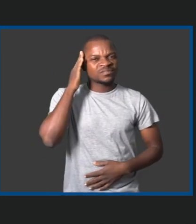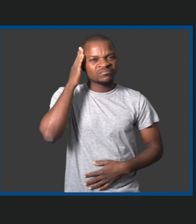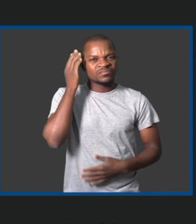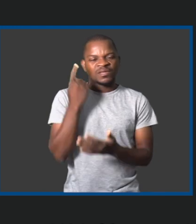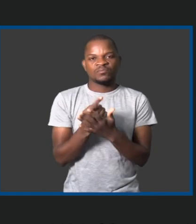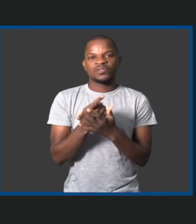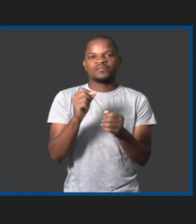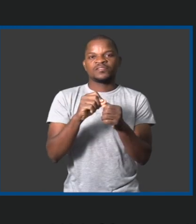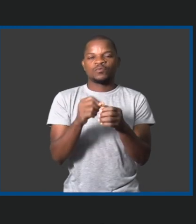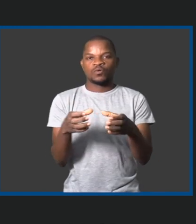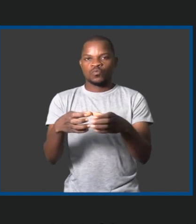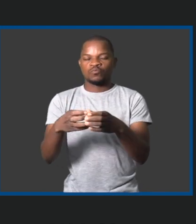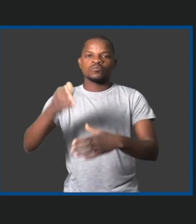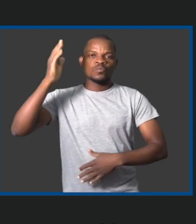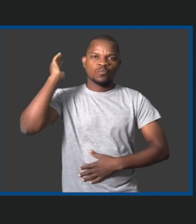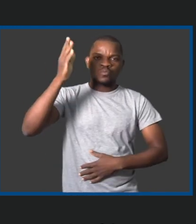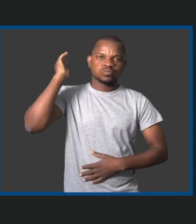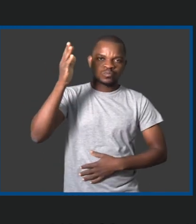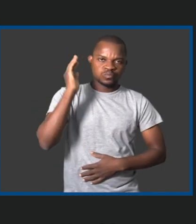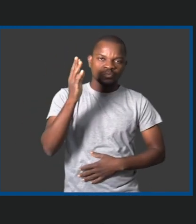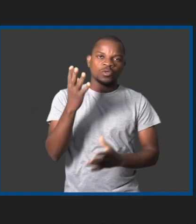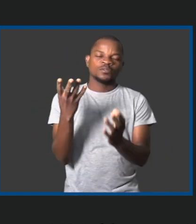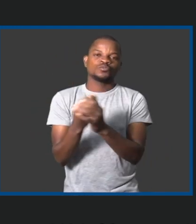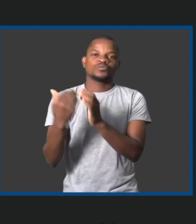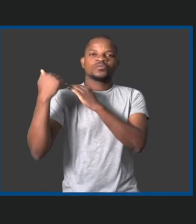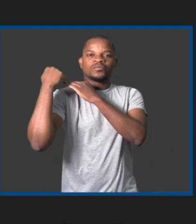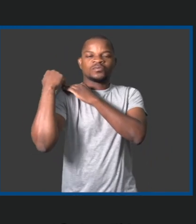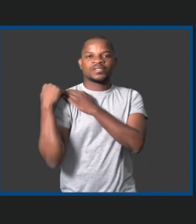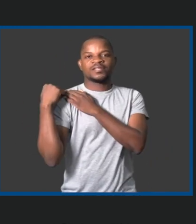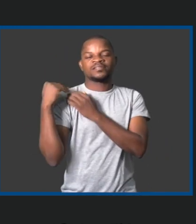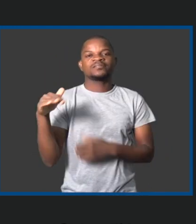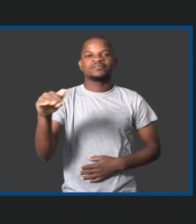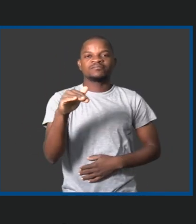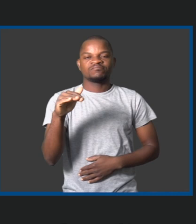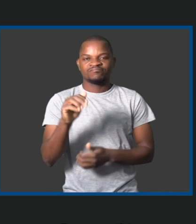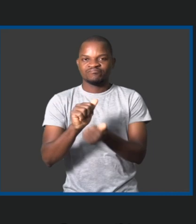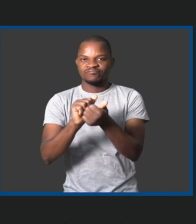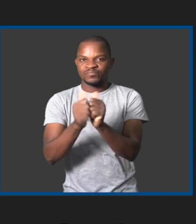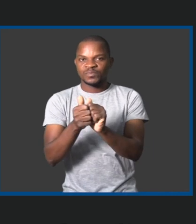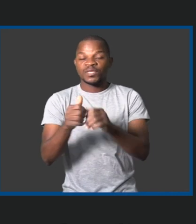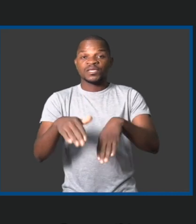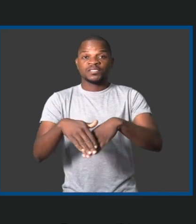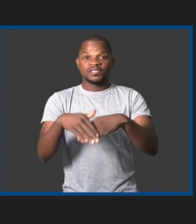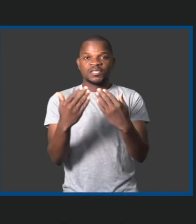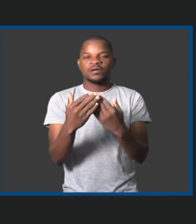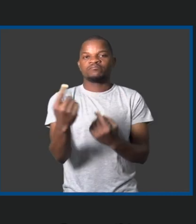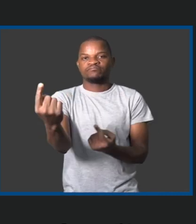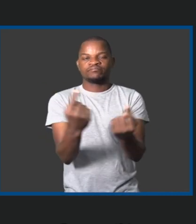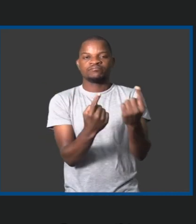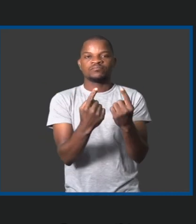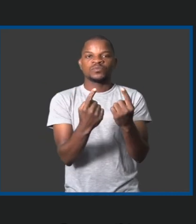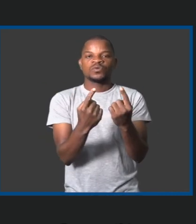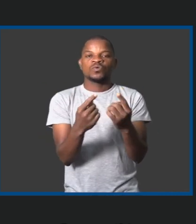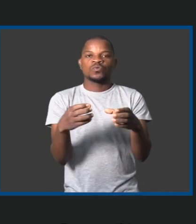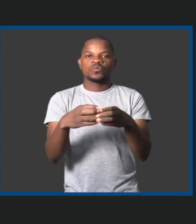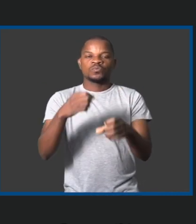palestras em aglomerados populacionais. Com os líderes locais, vai se marcar nos povoados quando